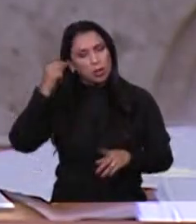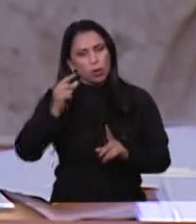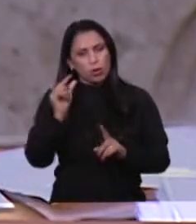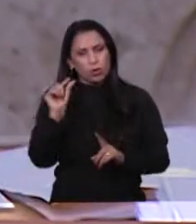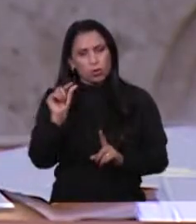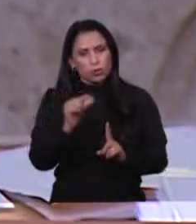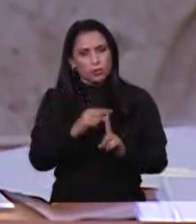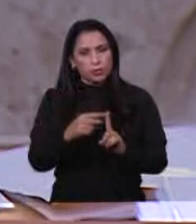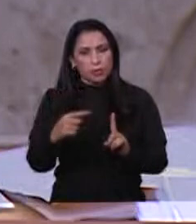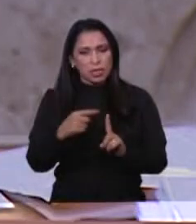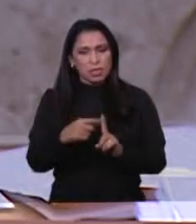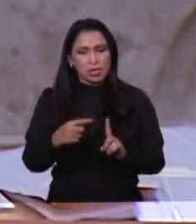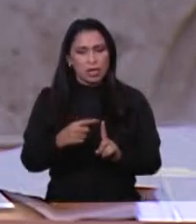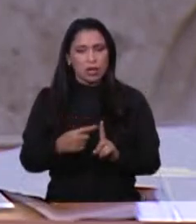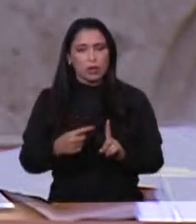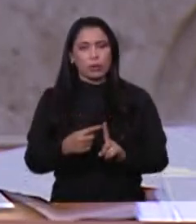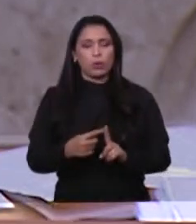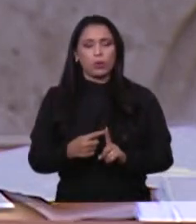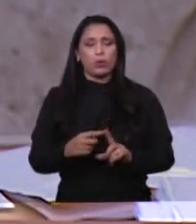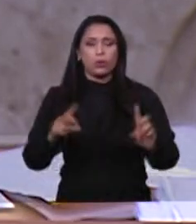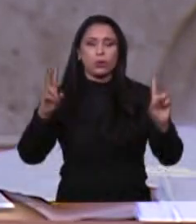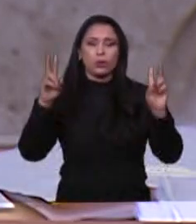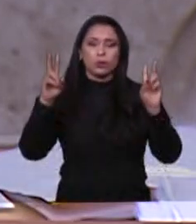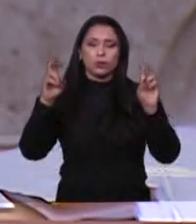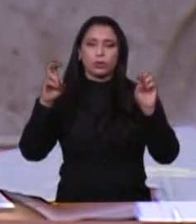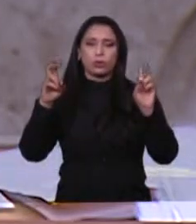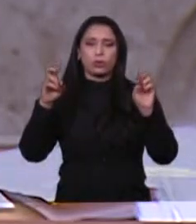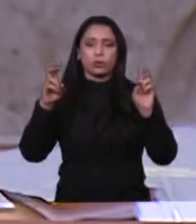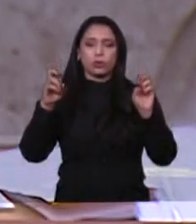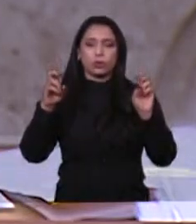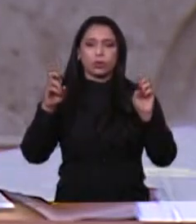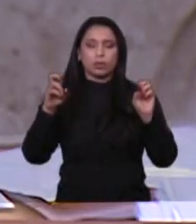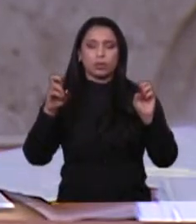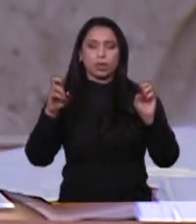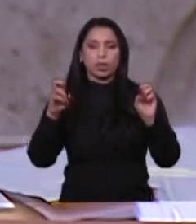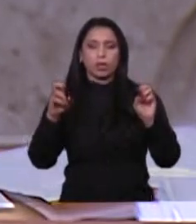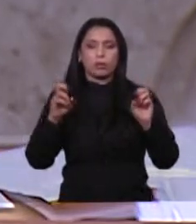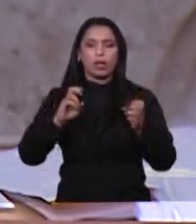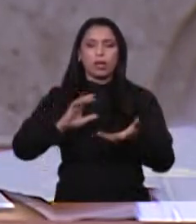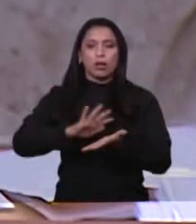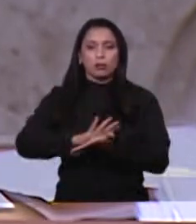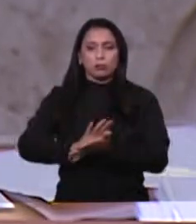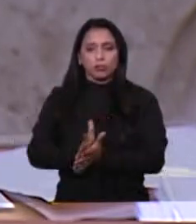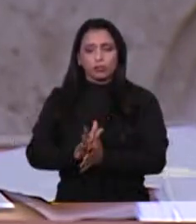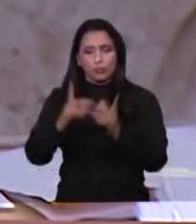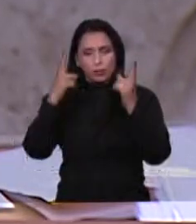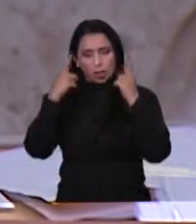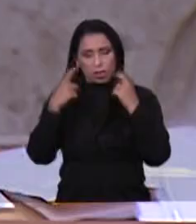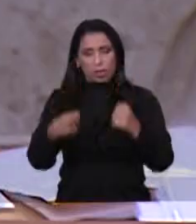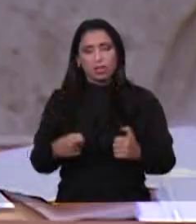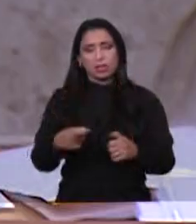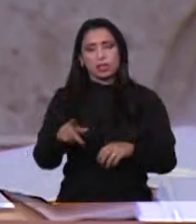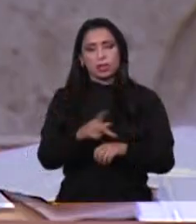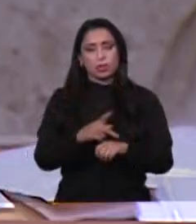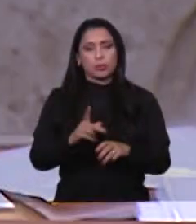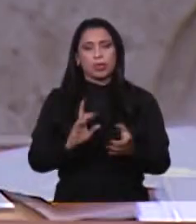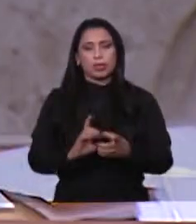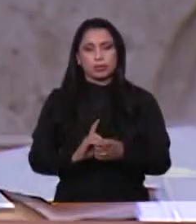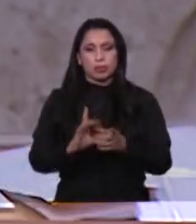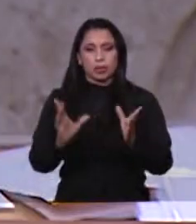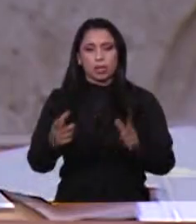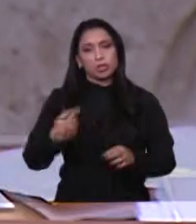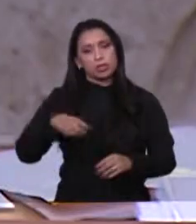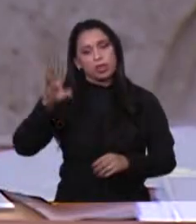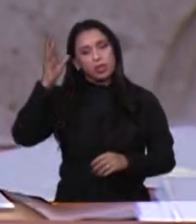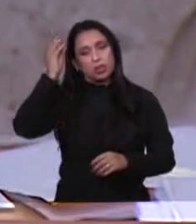apenas com relação à abolição violenta do Estado Democrático. Isso, que Vossa Excelência